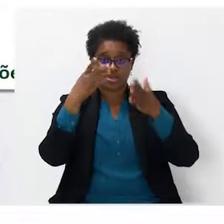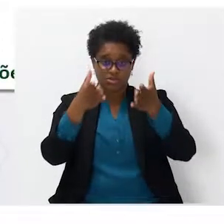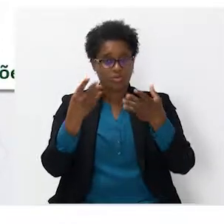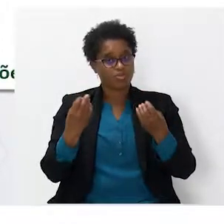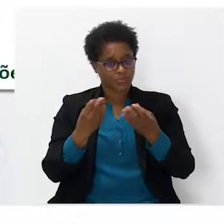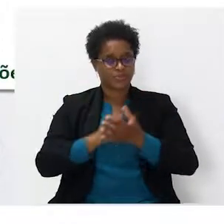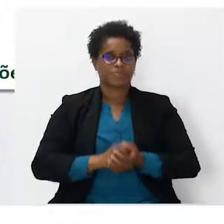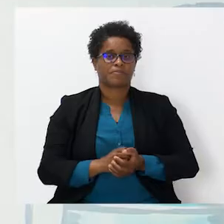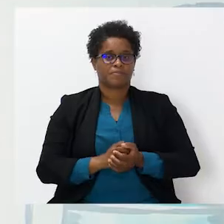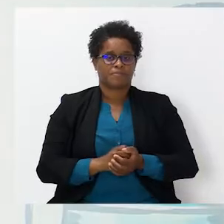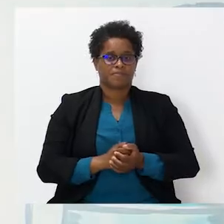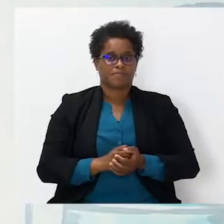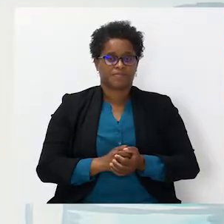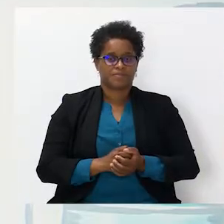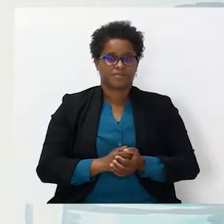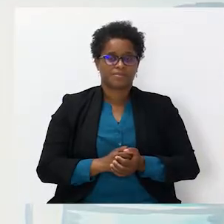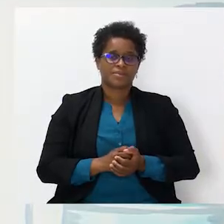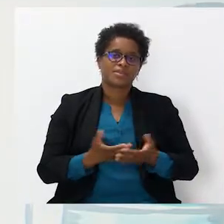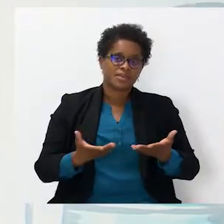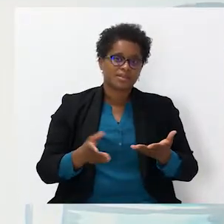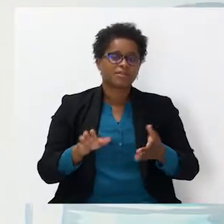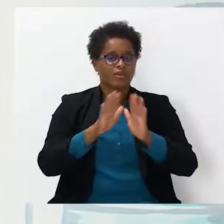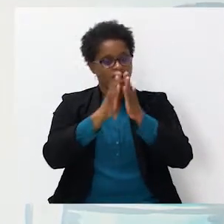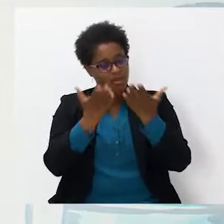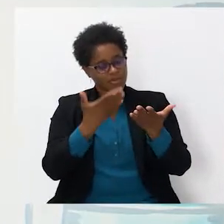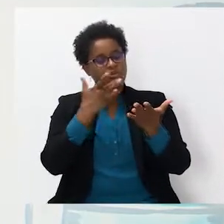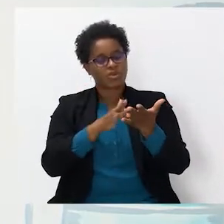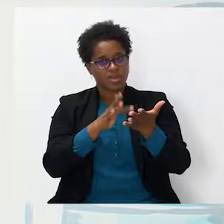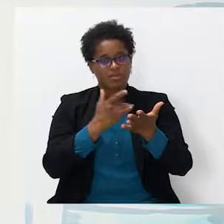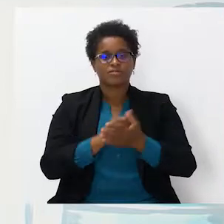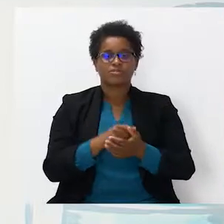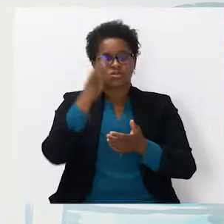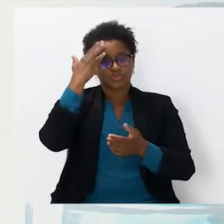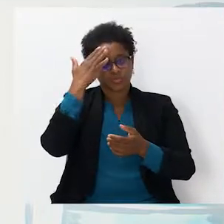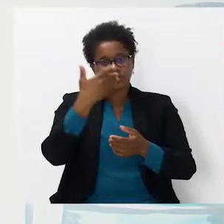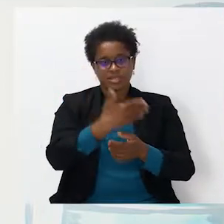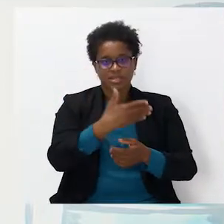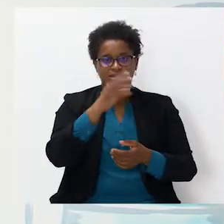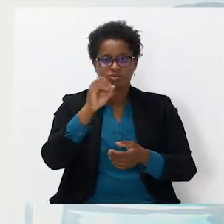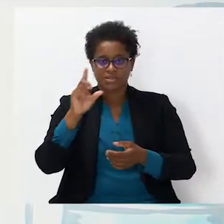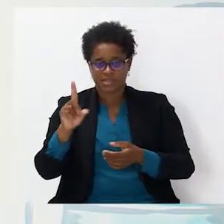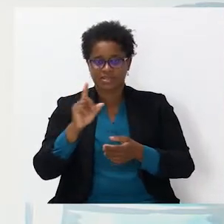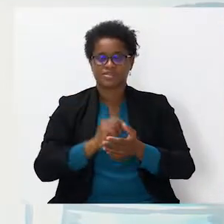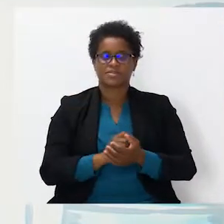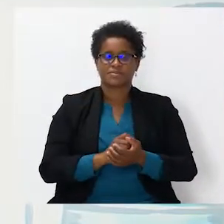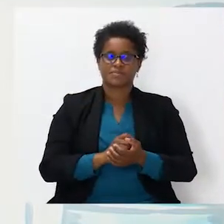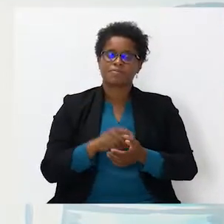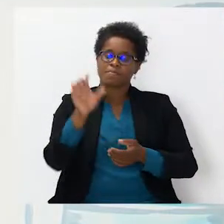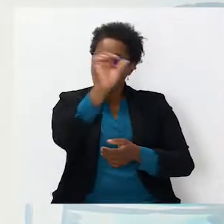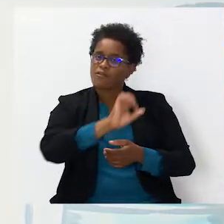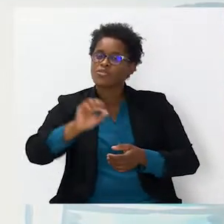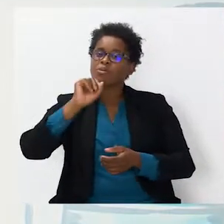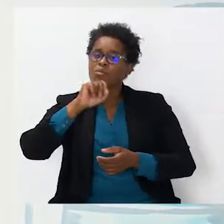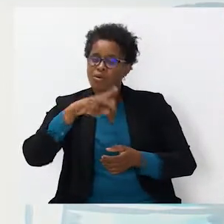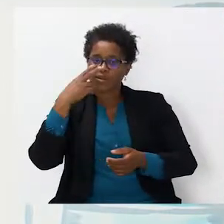muita atenção e vão abrindo o livro, a página 106, para